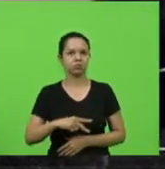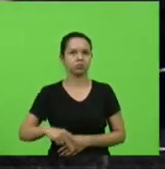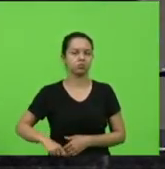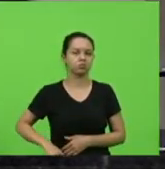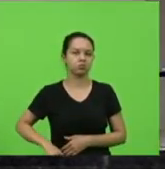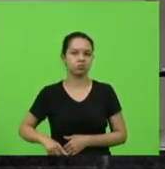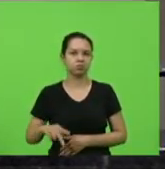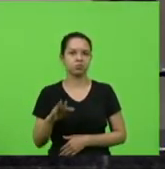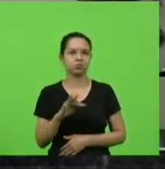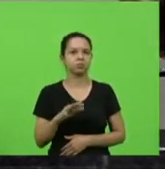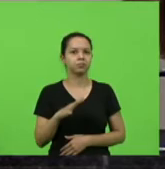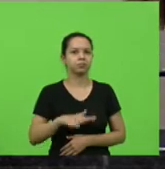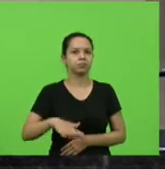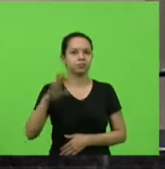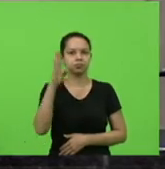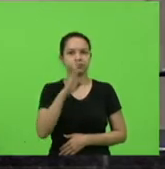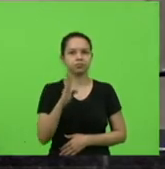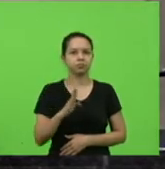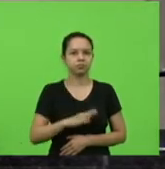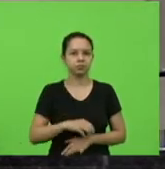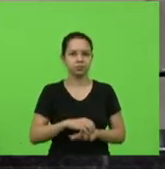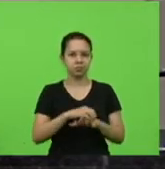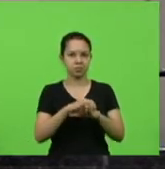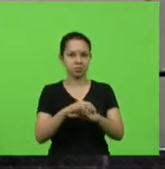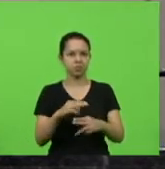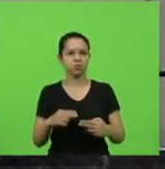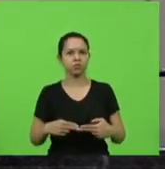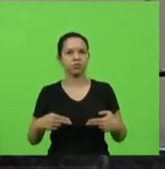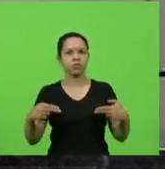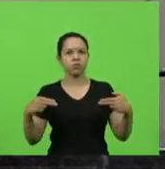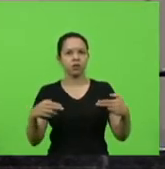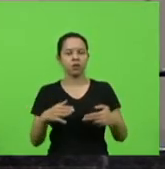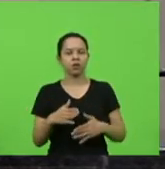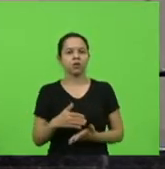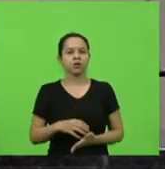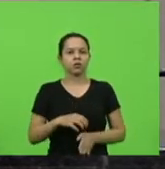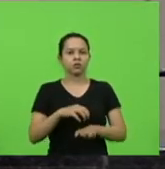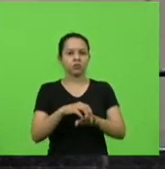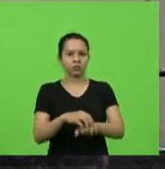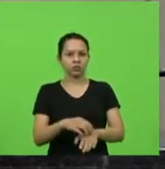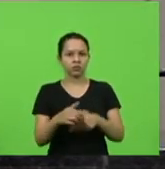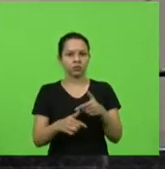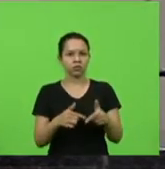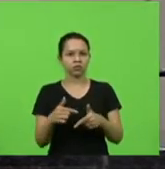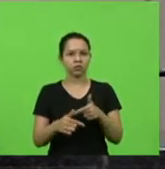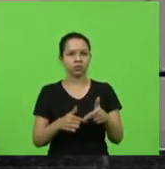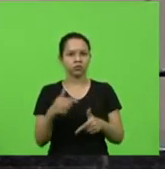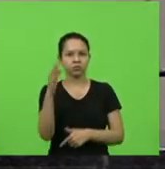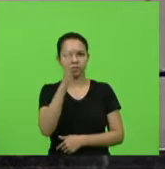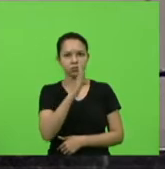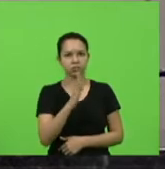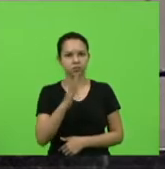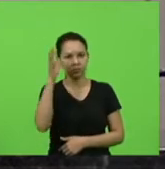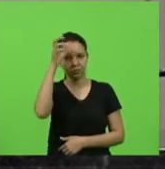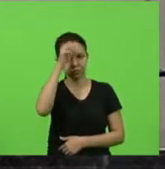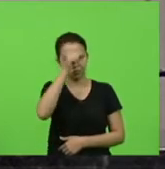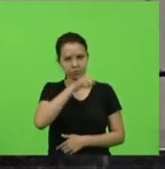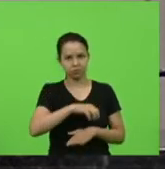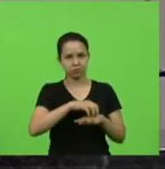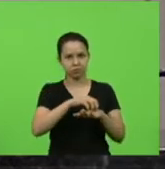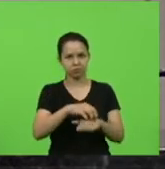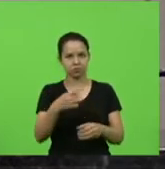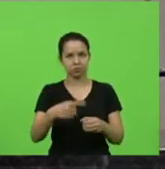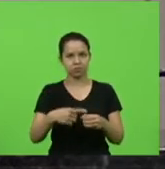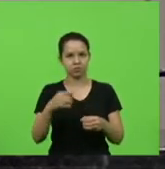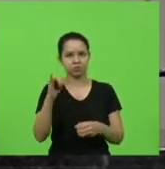Transporte pela inauguração da Unidade de Serviço Social do Transporte e do Serviço Nacional de Aprendizagem do Transporte no município de Itajaí. Em